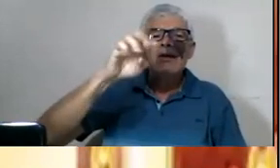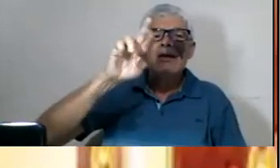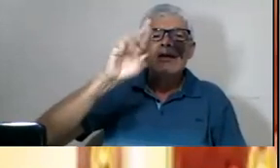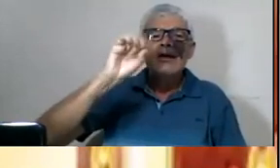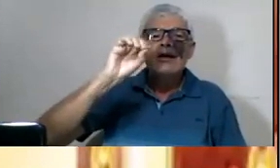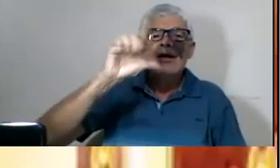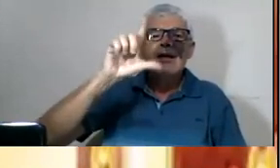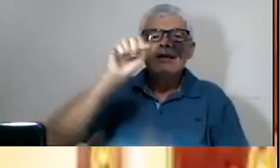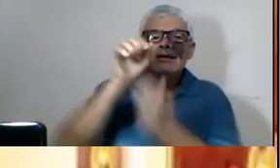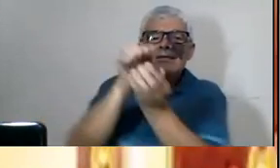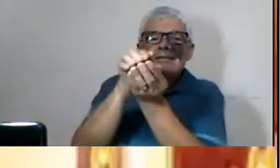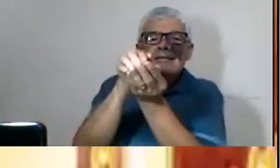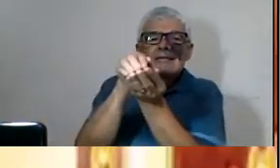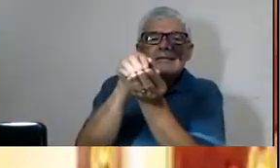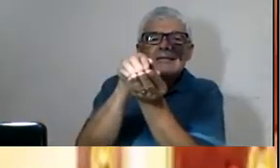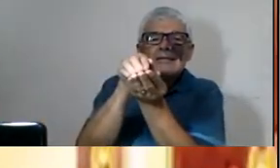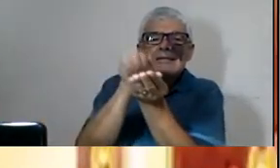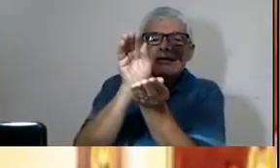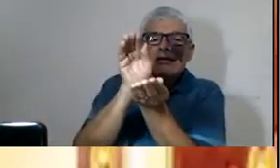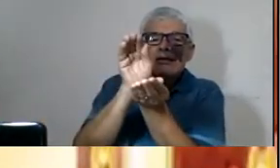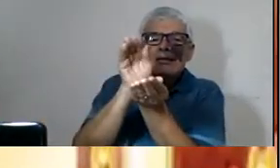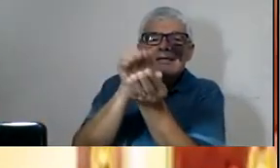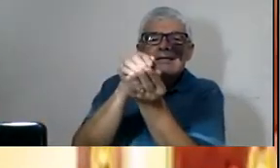Estou me ajeitando aqui no meu canto.